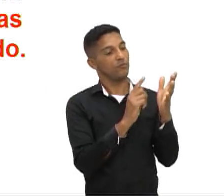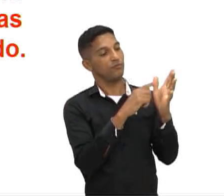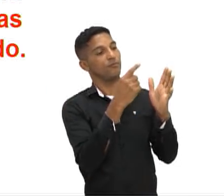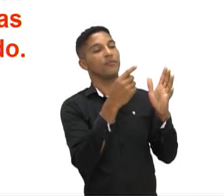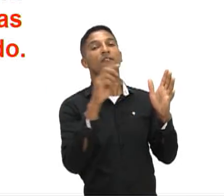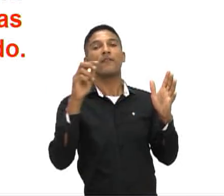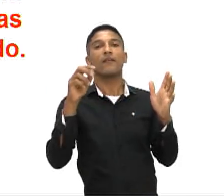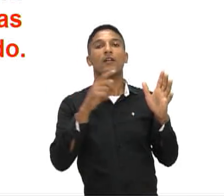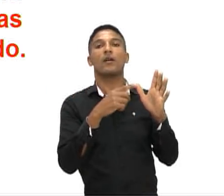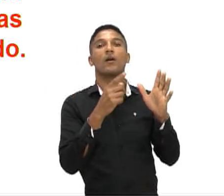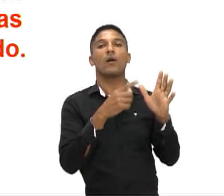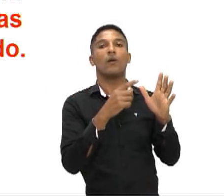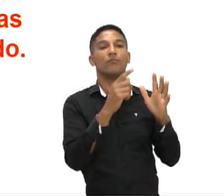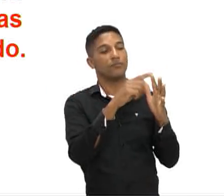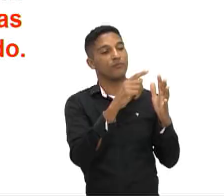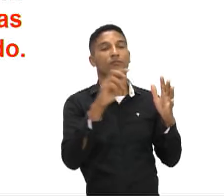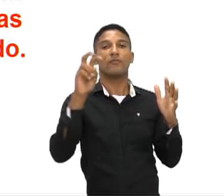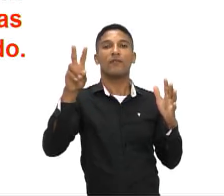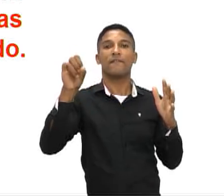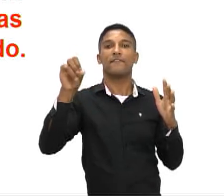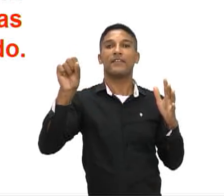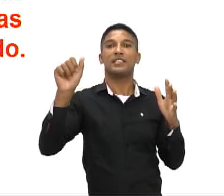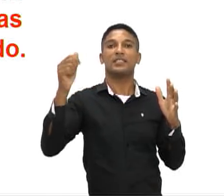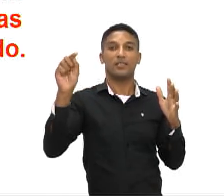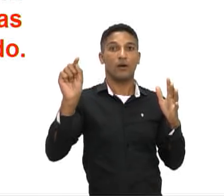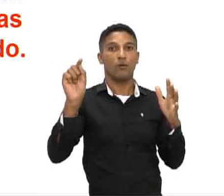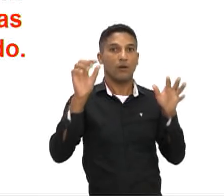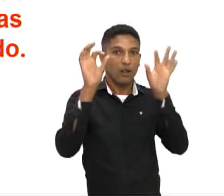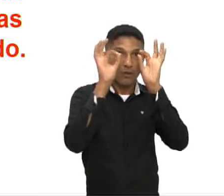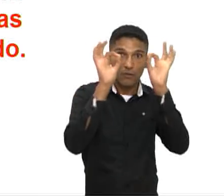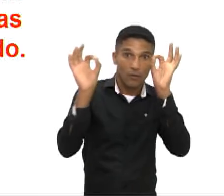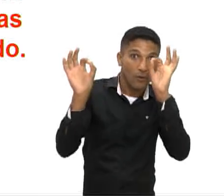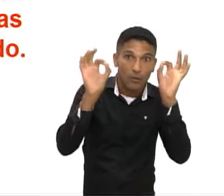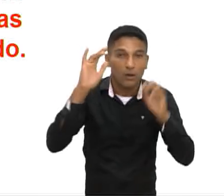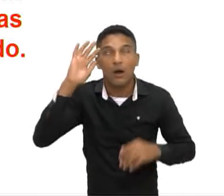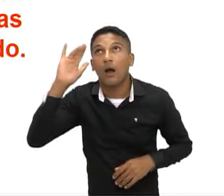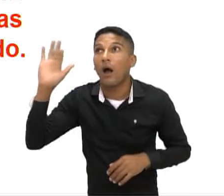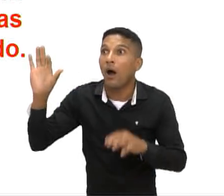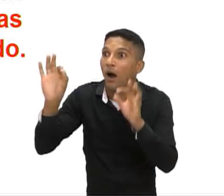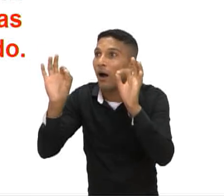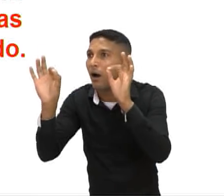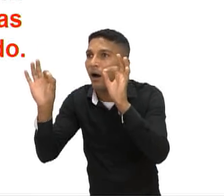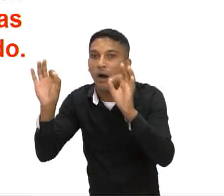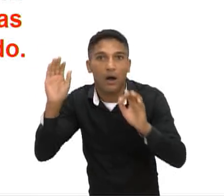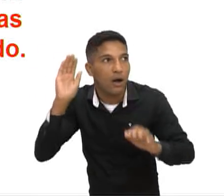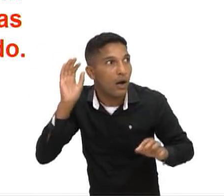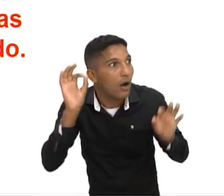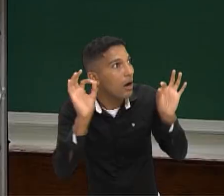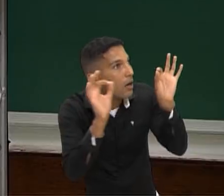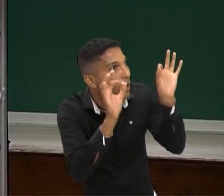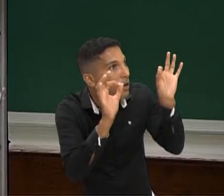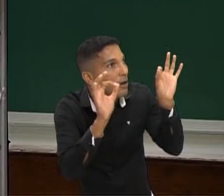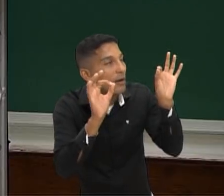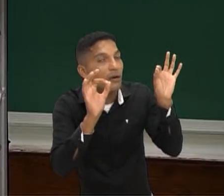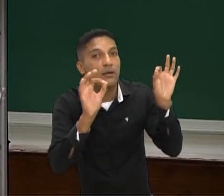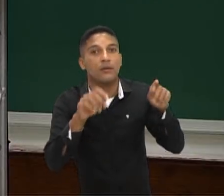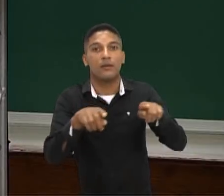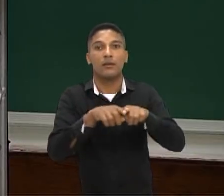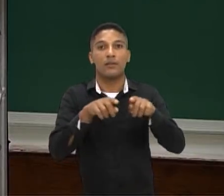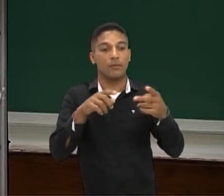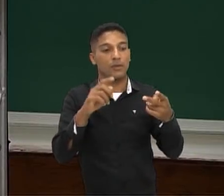atitude do gato ao endireitar as orelhas e tentar ouvir sobre o que estavam conversando, certo? Então, são